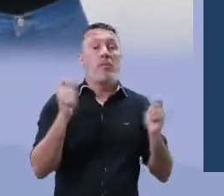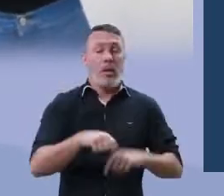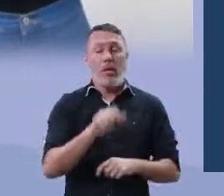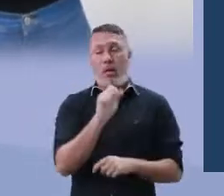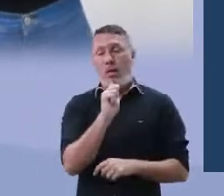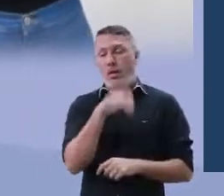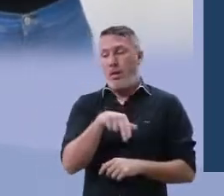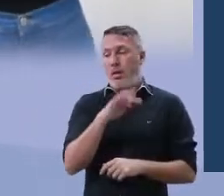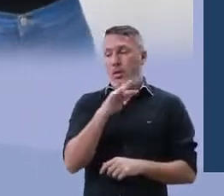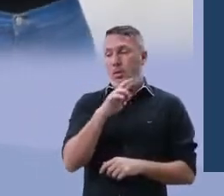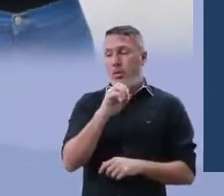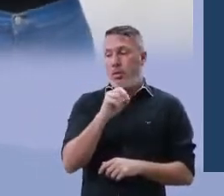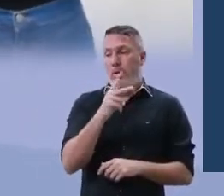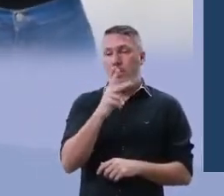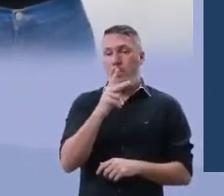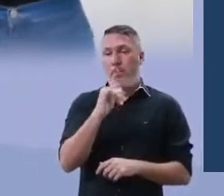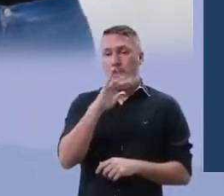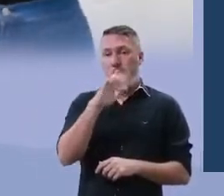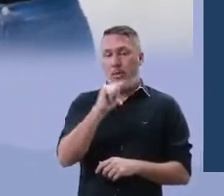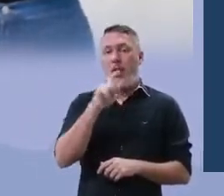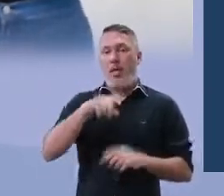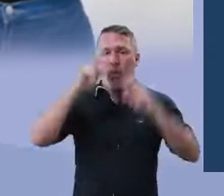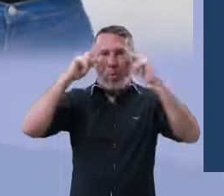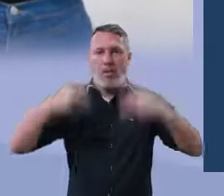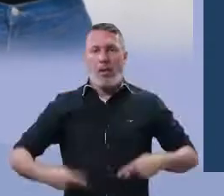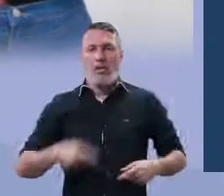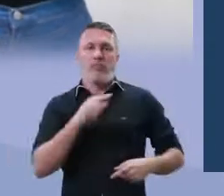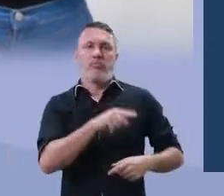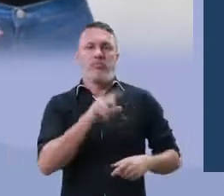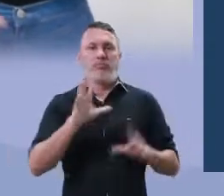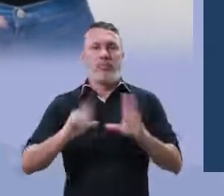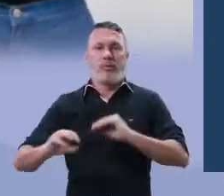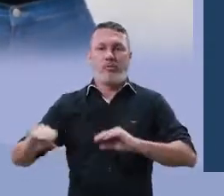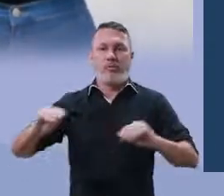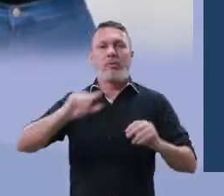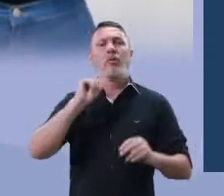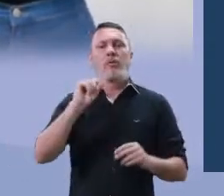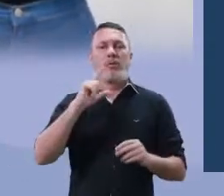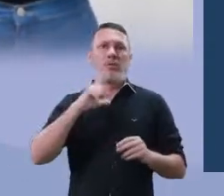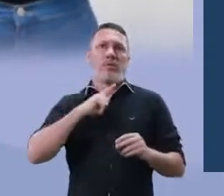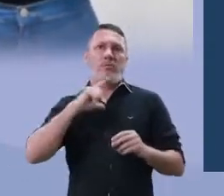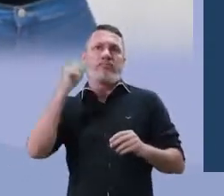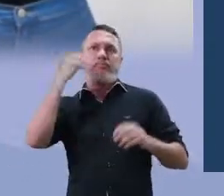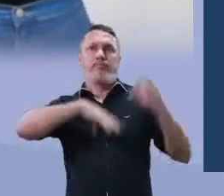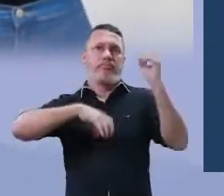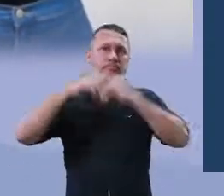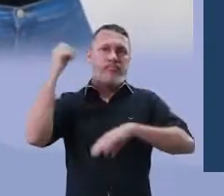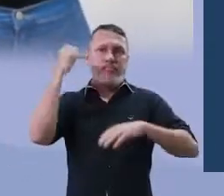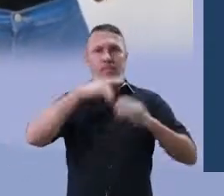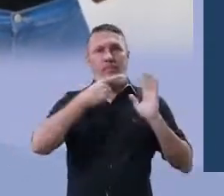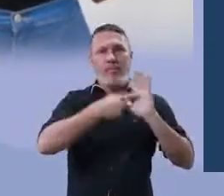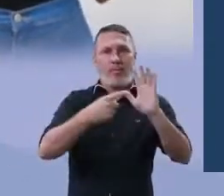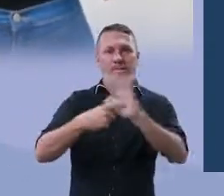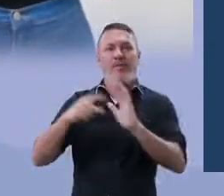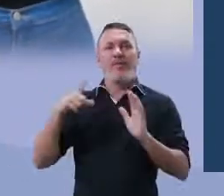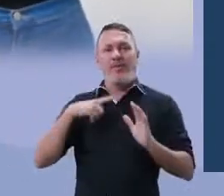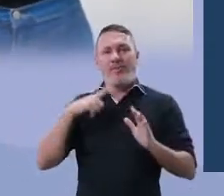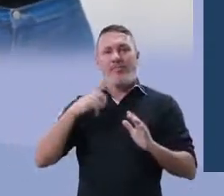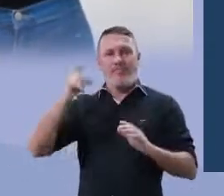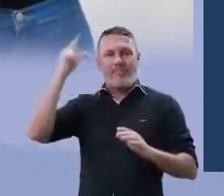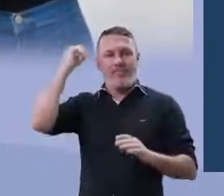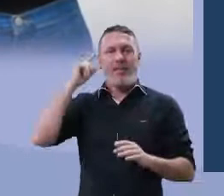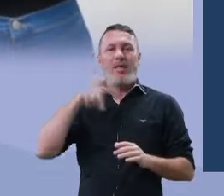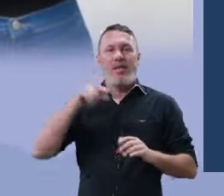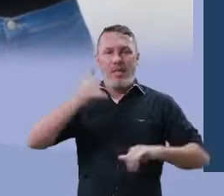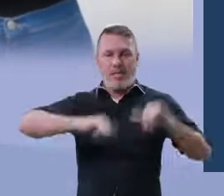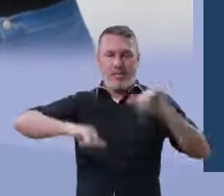uma degradação antrópica, que é aquela provocada pelo homem, seja pelo excesso ou pela carência, como a gente